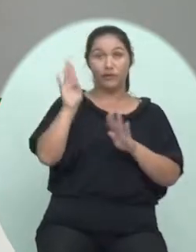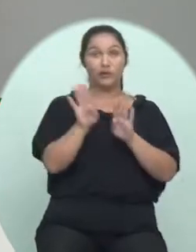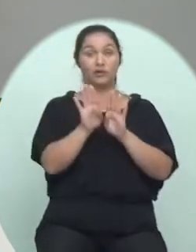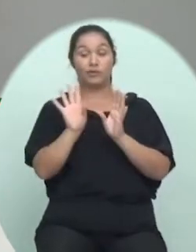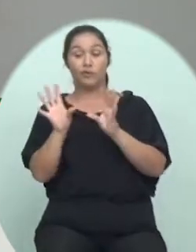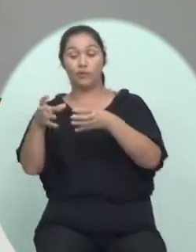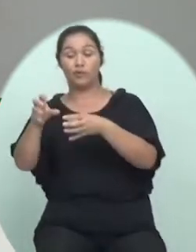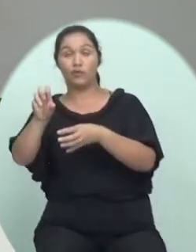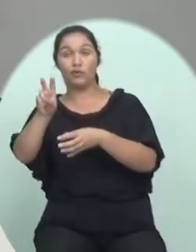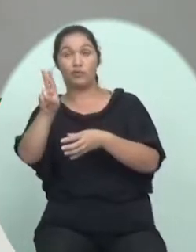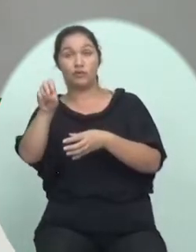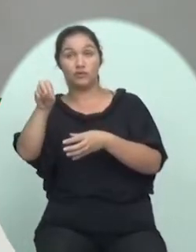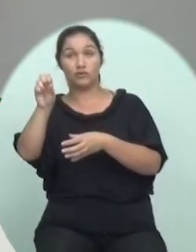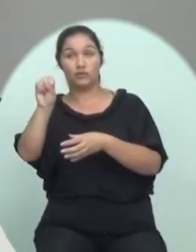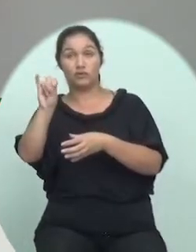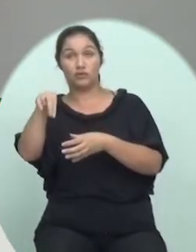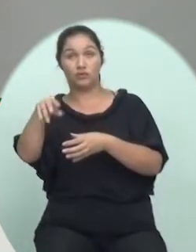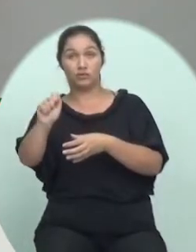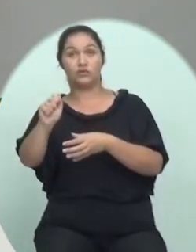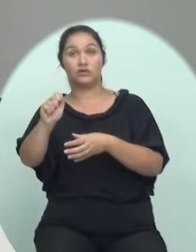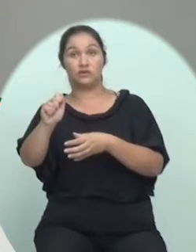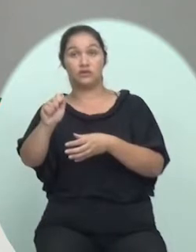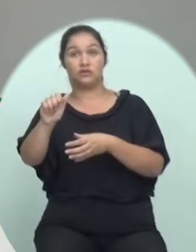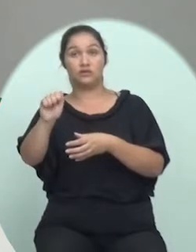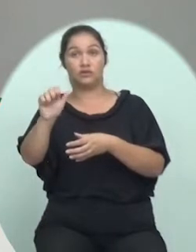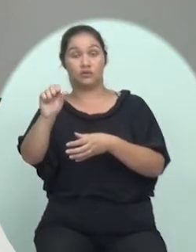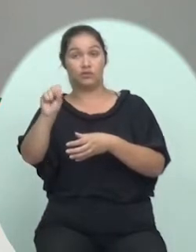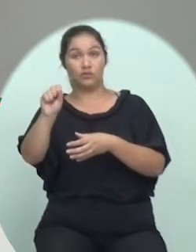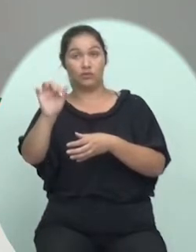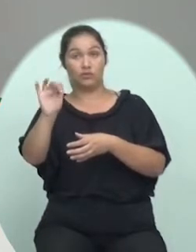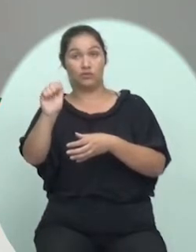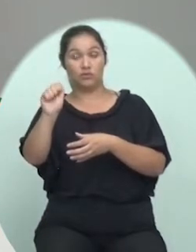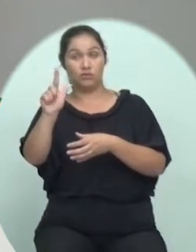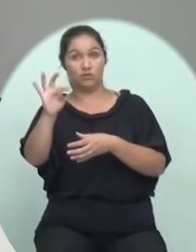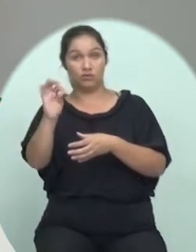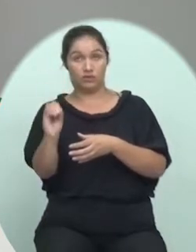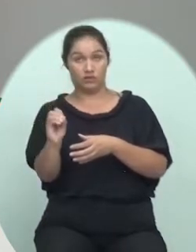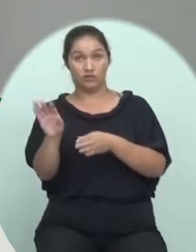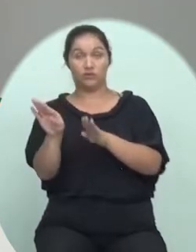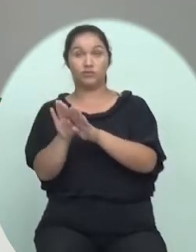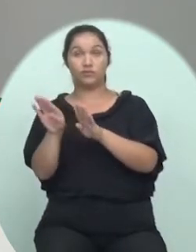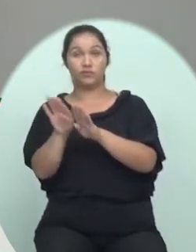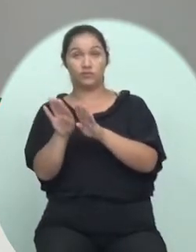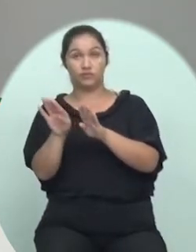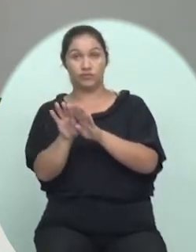pessoal do asfalto, bairro Imperatriz e o bairro e o loteamento Melé,